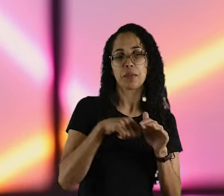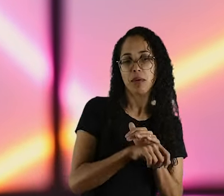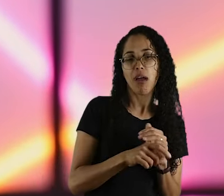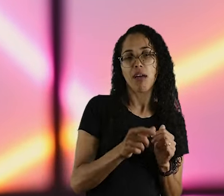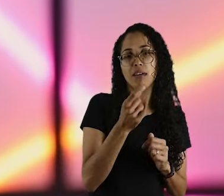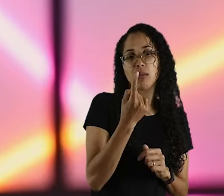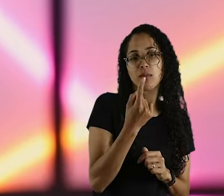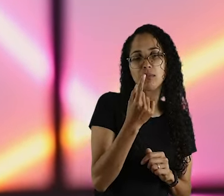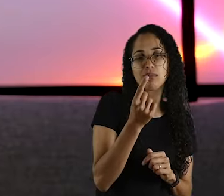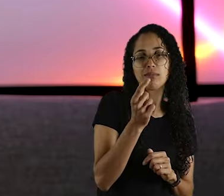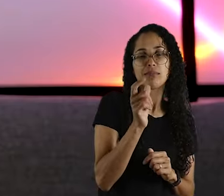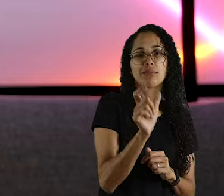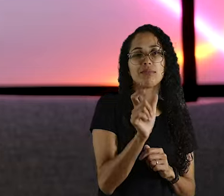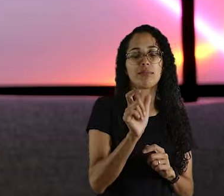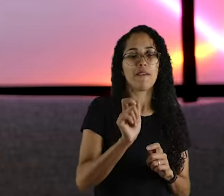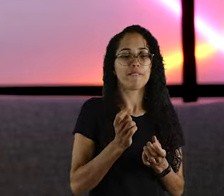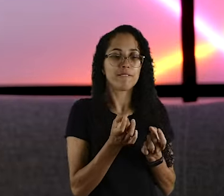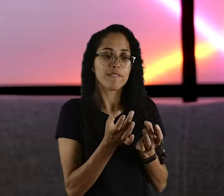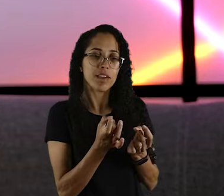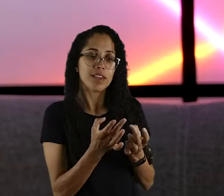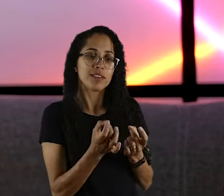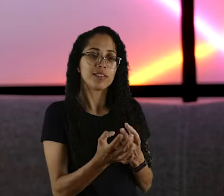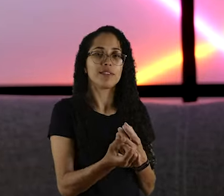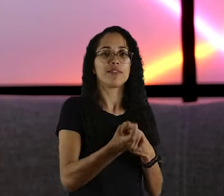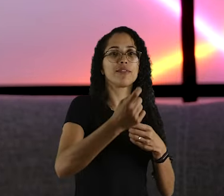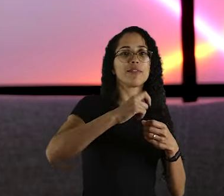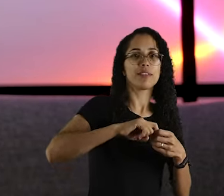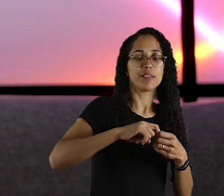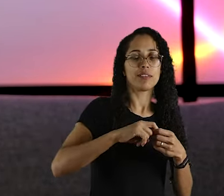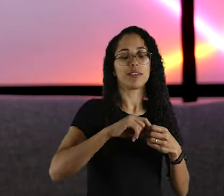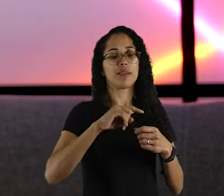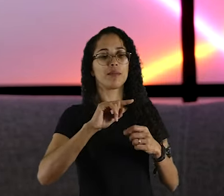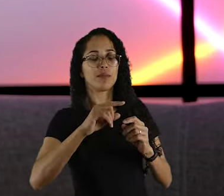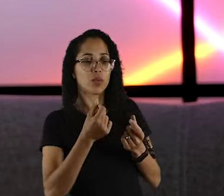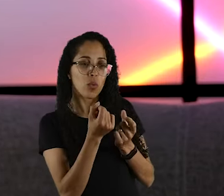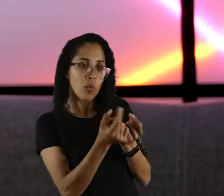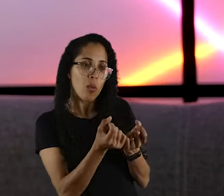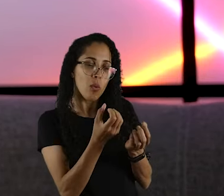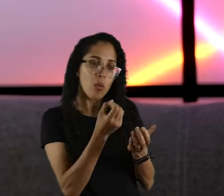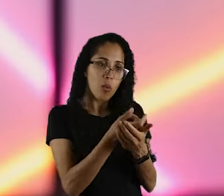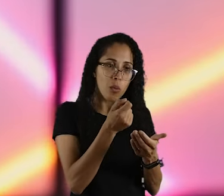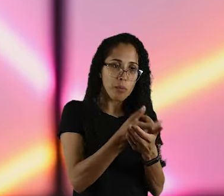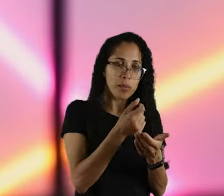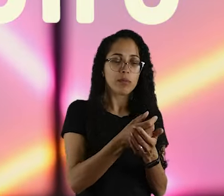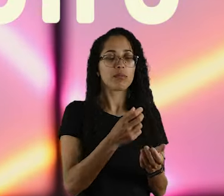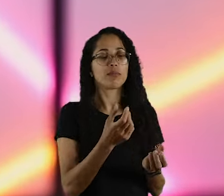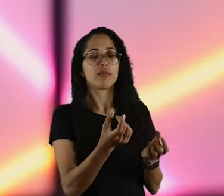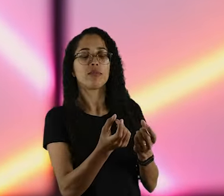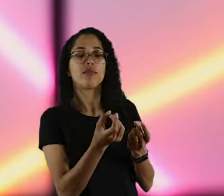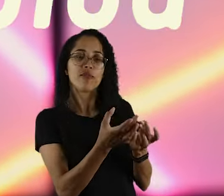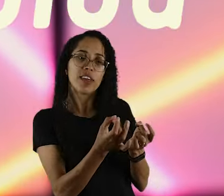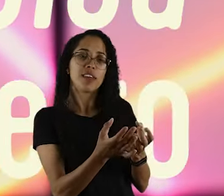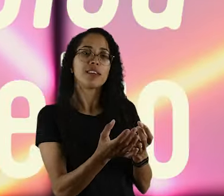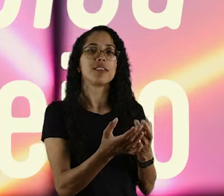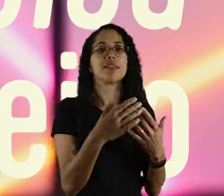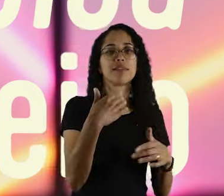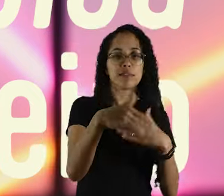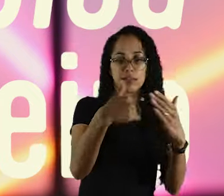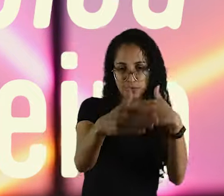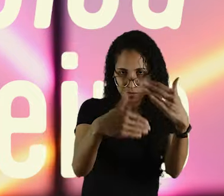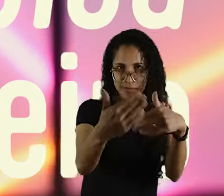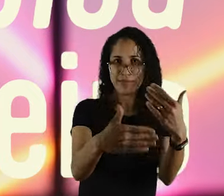compensaçãozinha, ele ganhava, vendia as ações para pagar dívida, vendia ela, ganha dinheiro ainda, entendeu? Como a gente não tem dinheiro, para ganhar dinheiro tem que investir numa